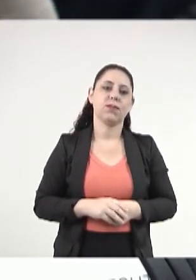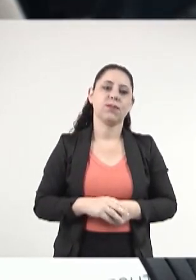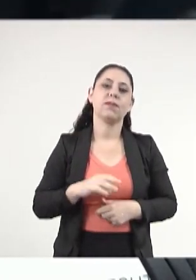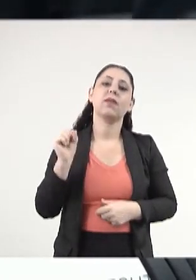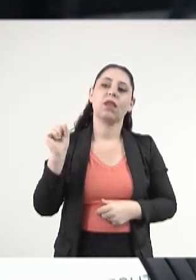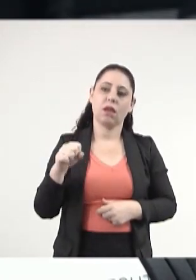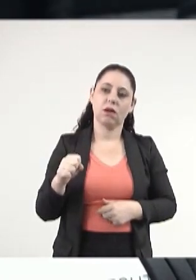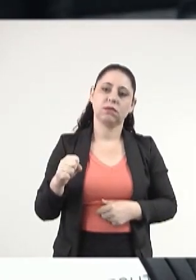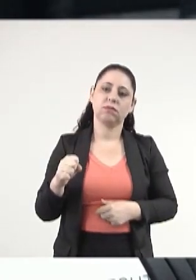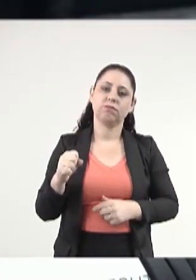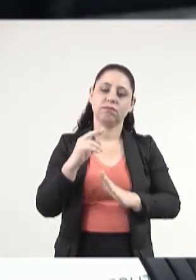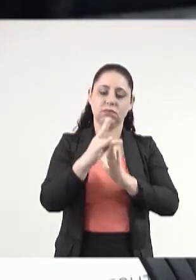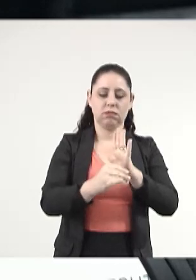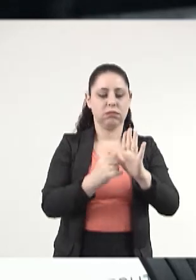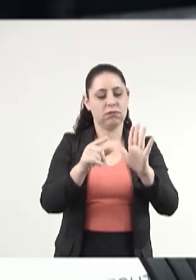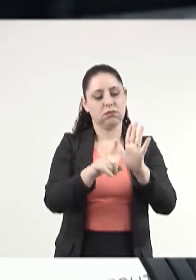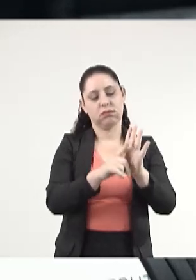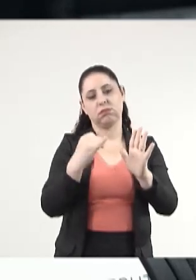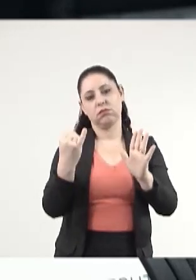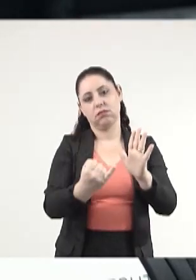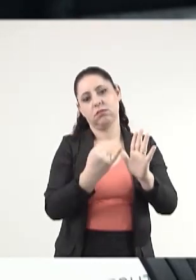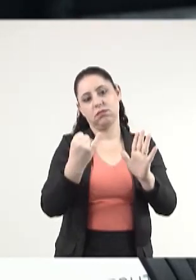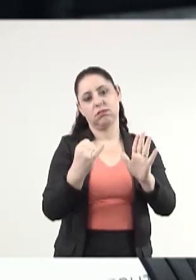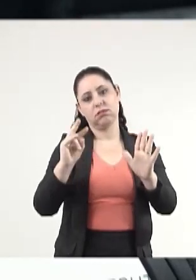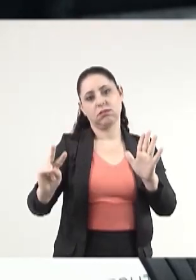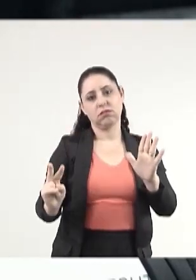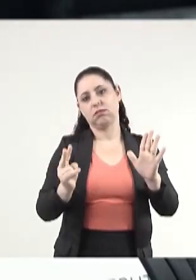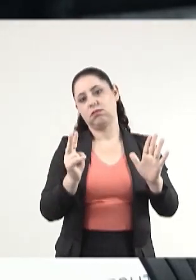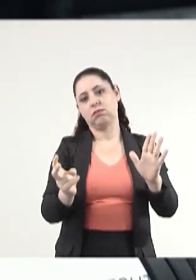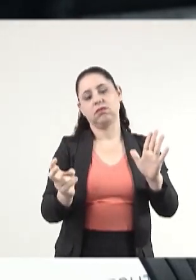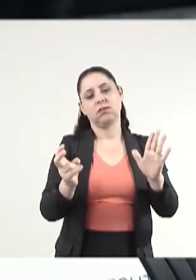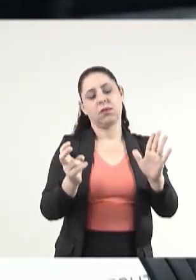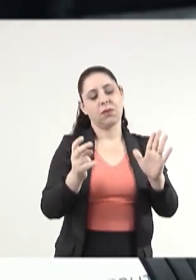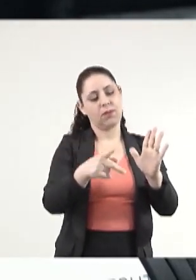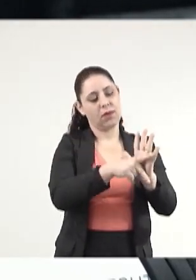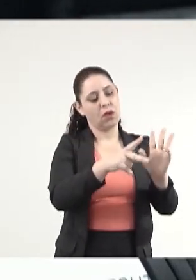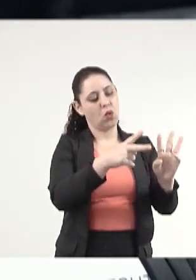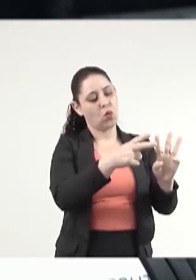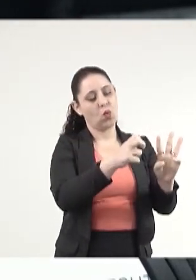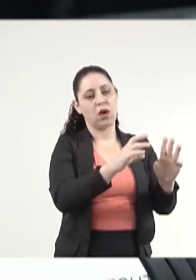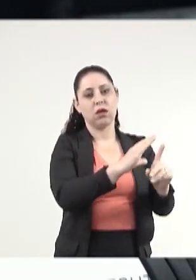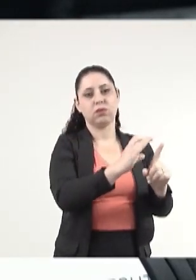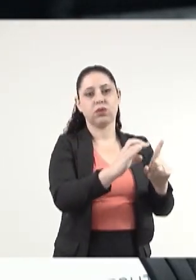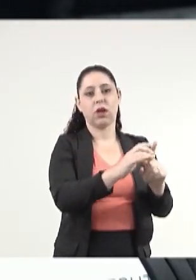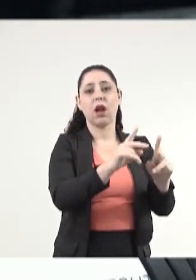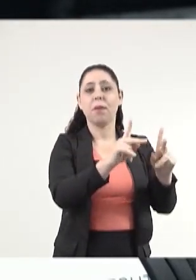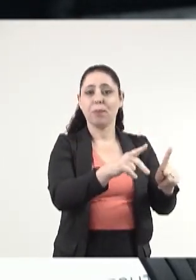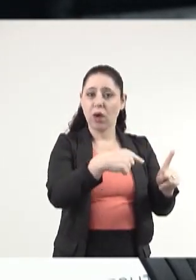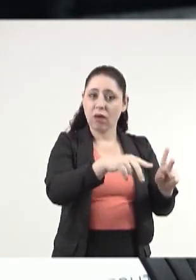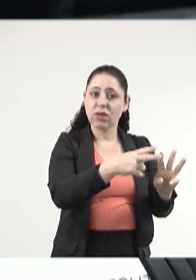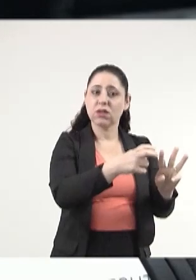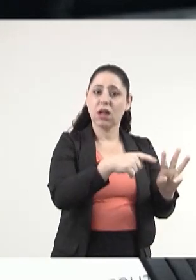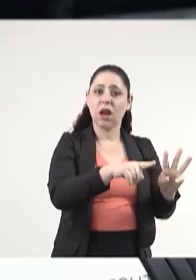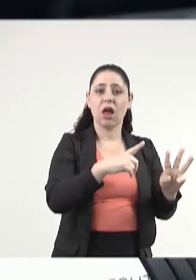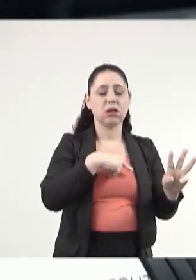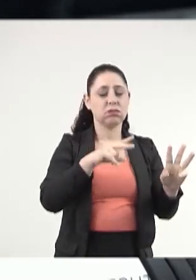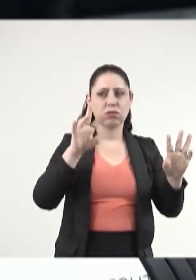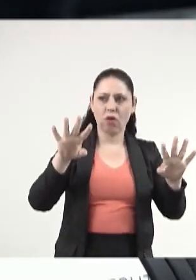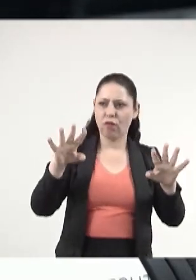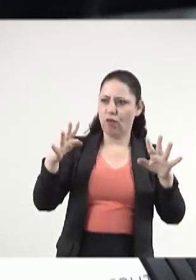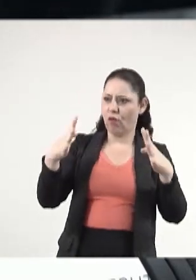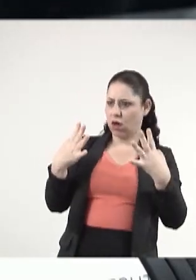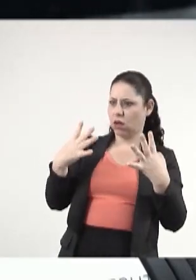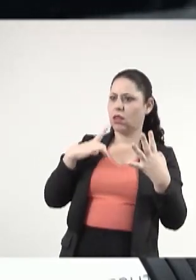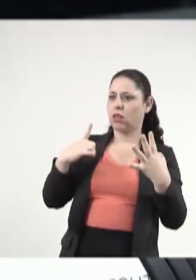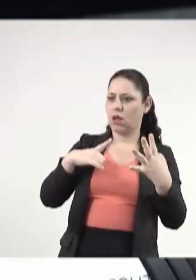voto, sim, a esse projeto, que é de suma importância na valorização da comunidade indígena, para que os povos originários sejam